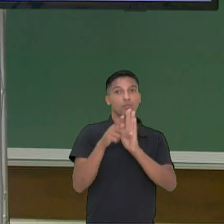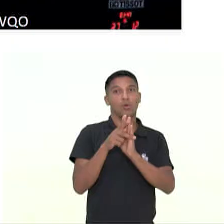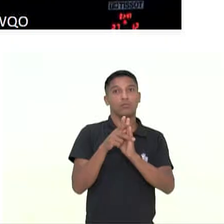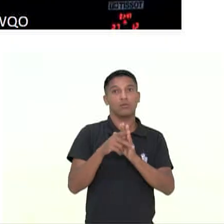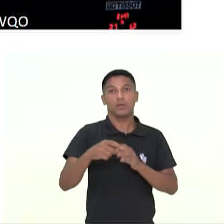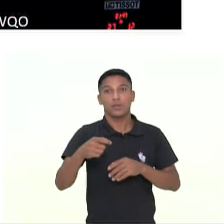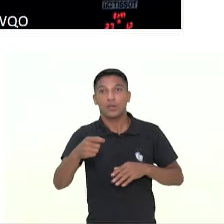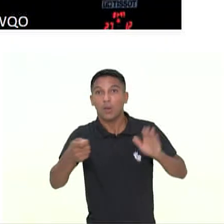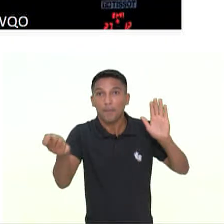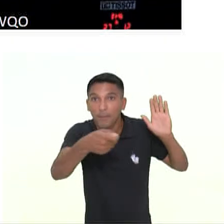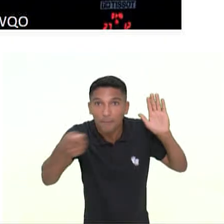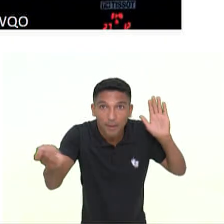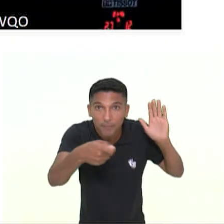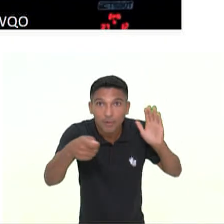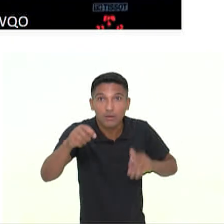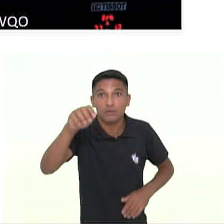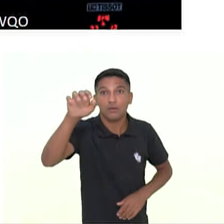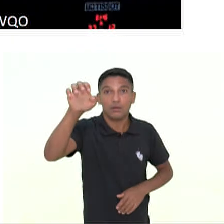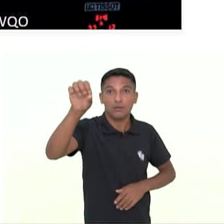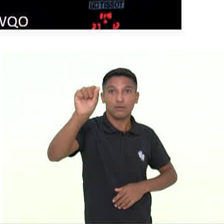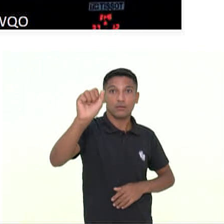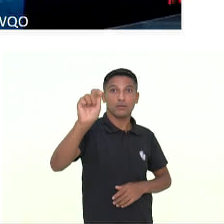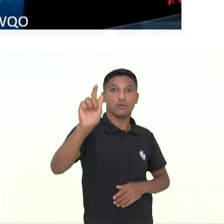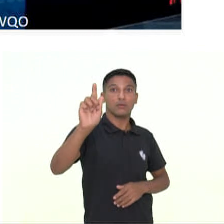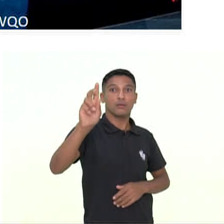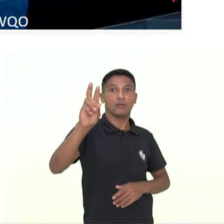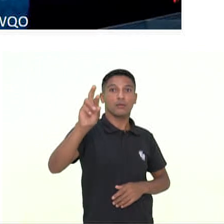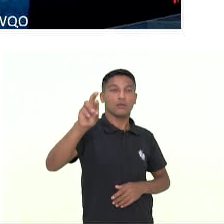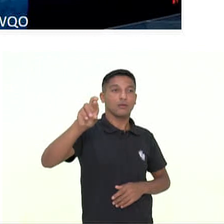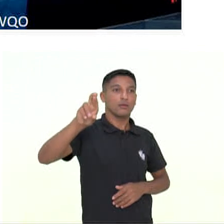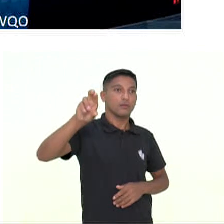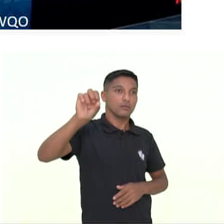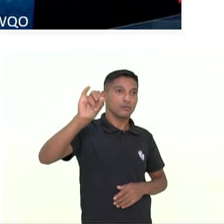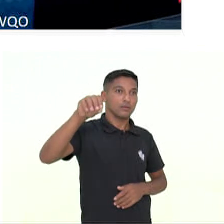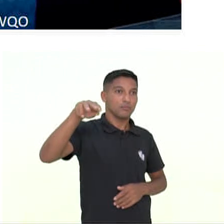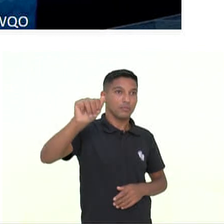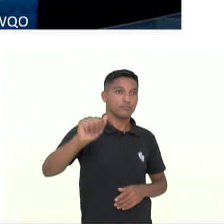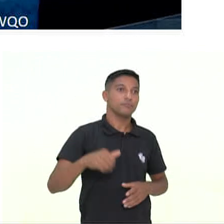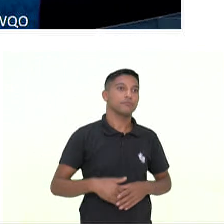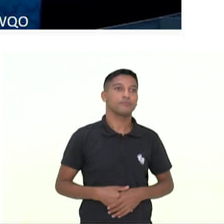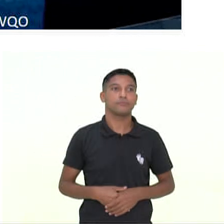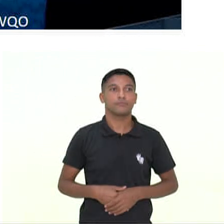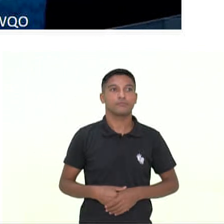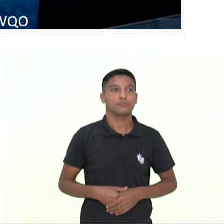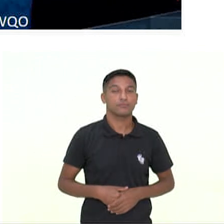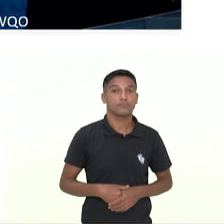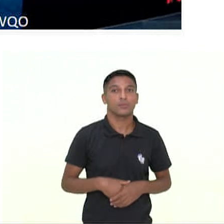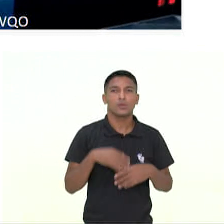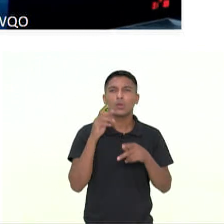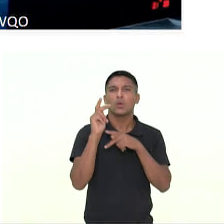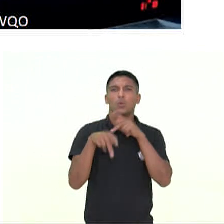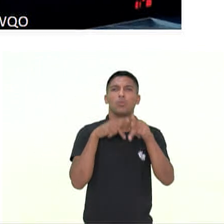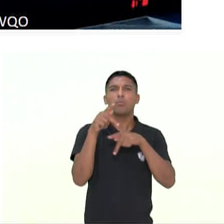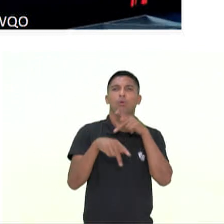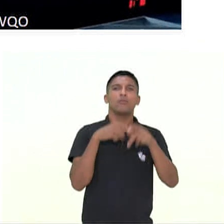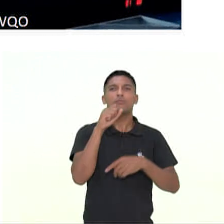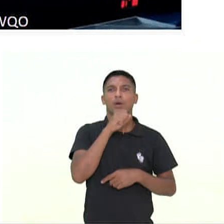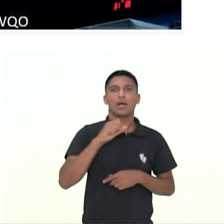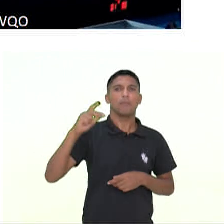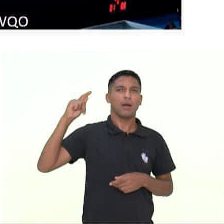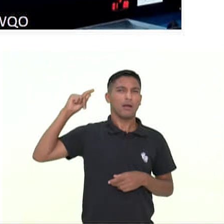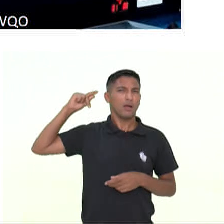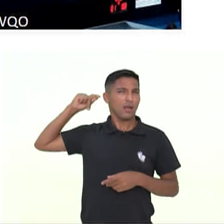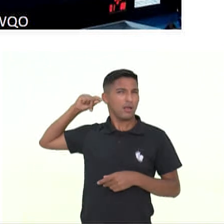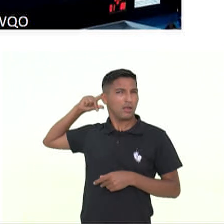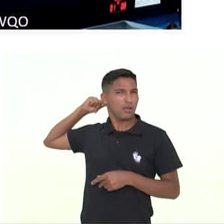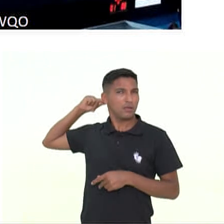hoje né então para os povos da antiguidade o manuseio da espada era fundamental na existe uma